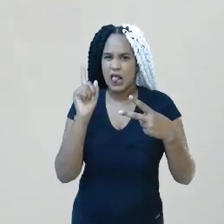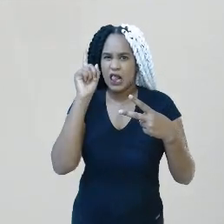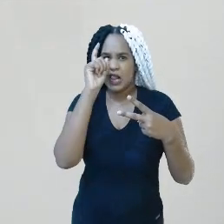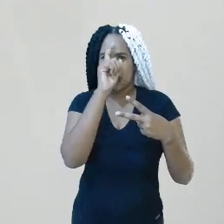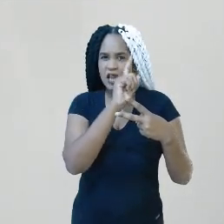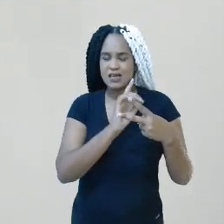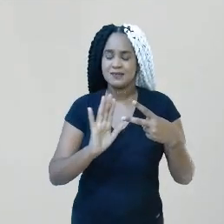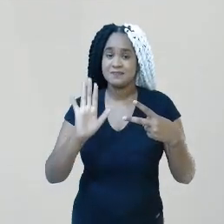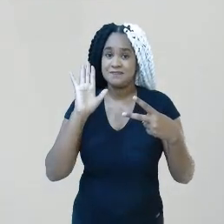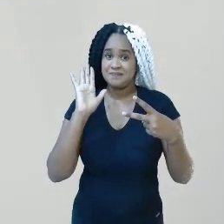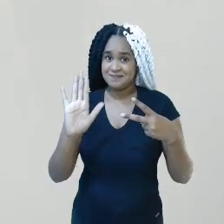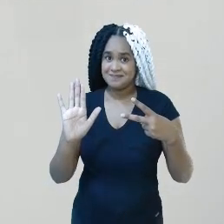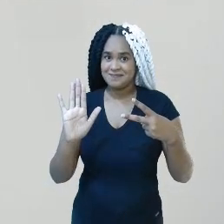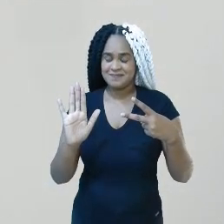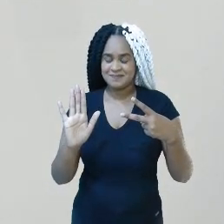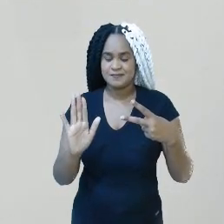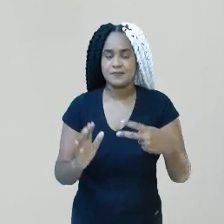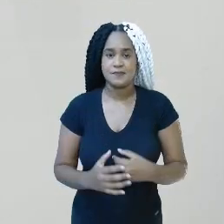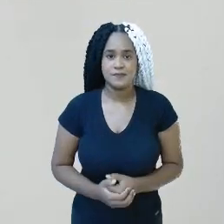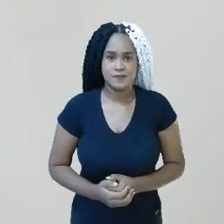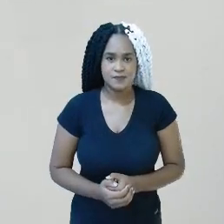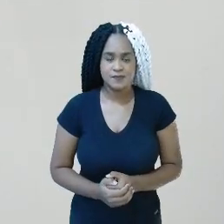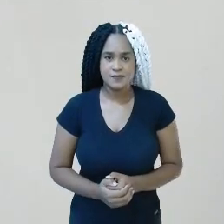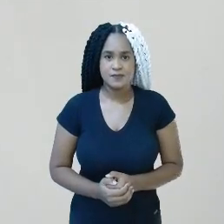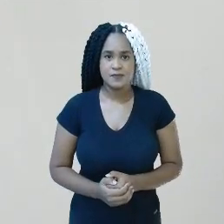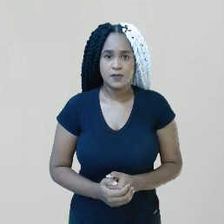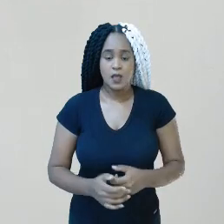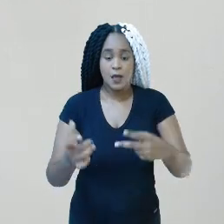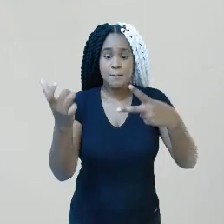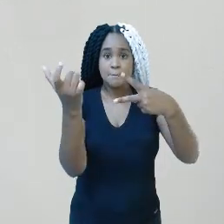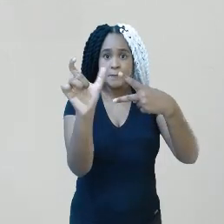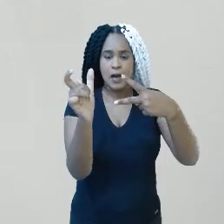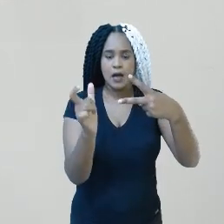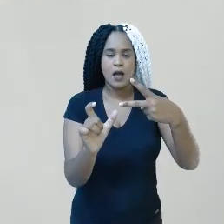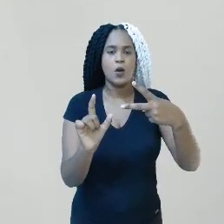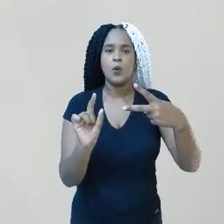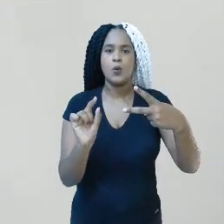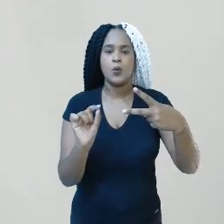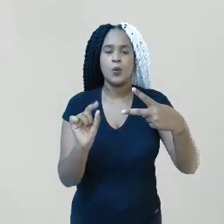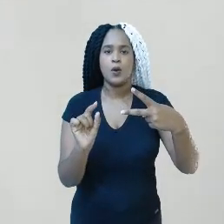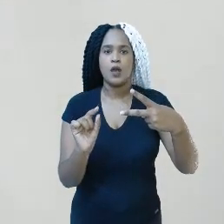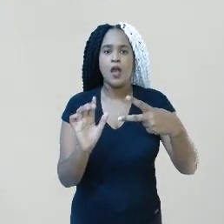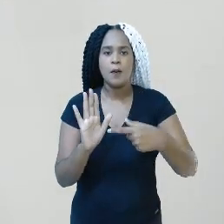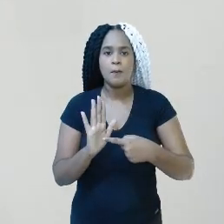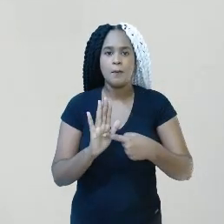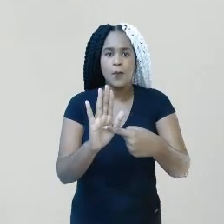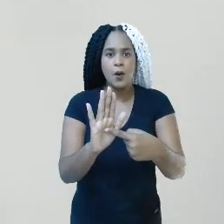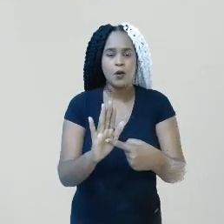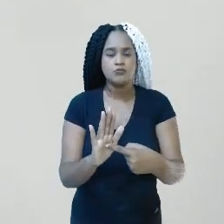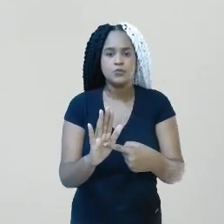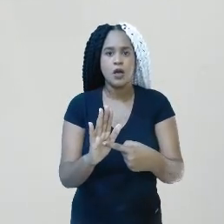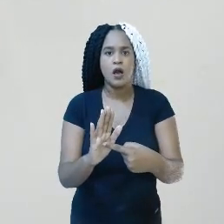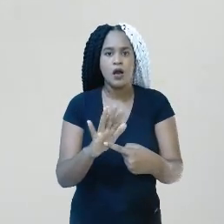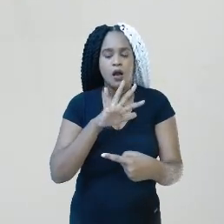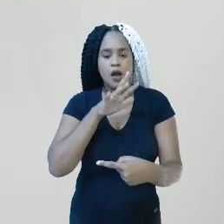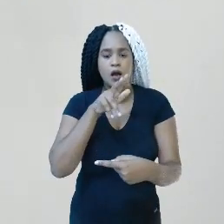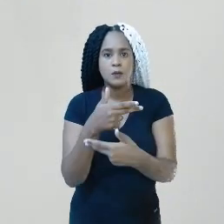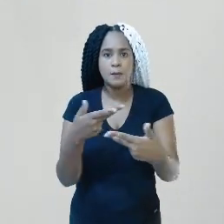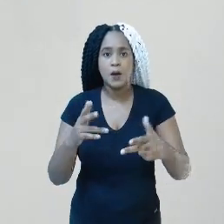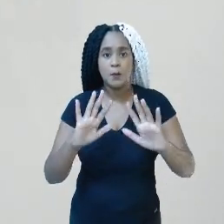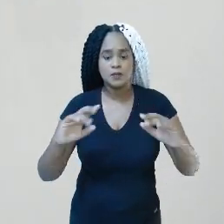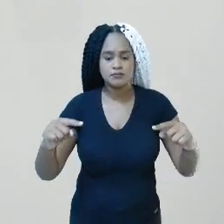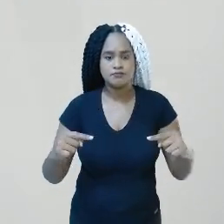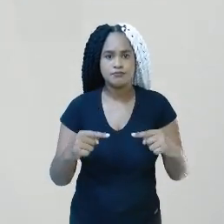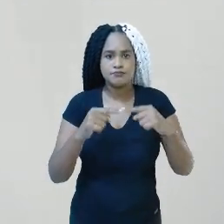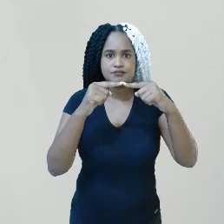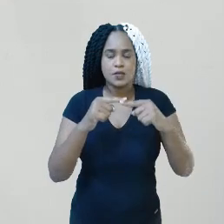complicadas, mas são palavras que designam os seres que existem de acordo com o tipo de